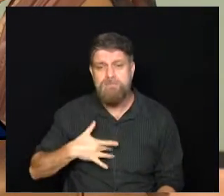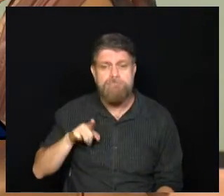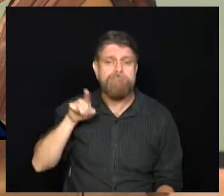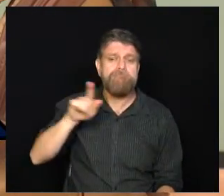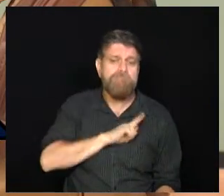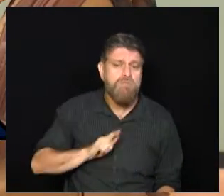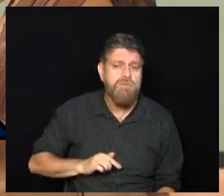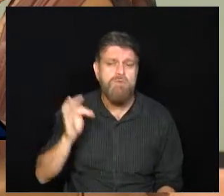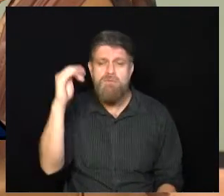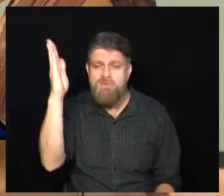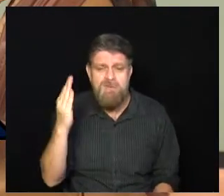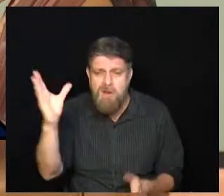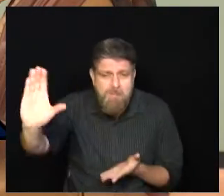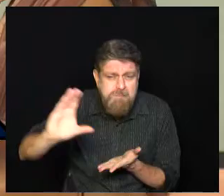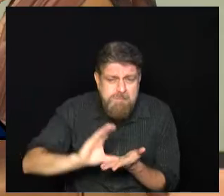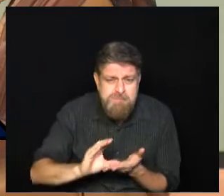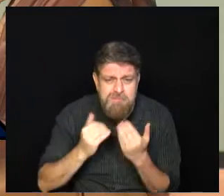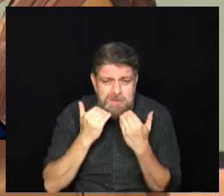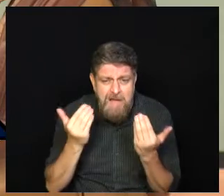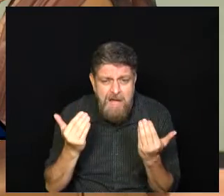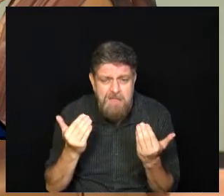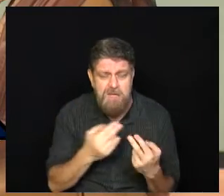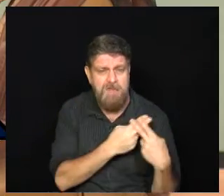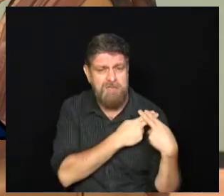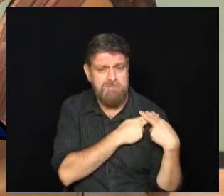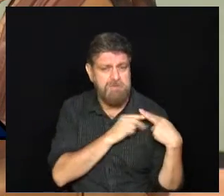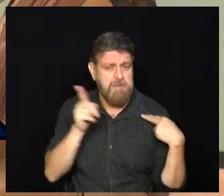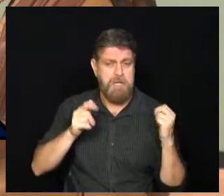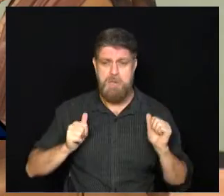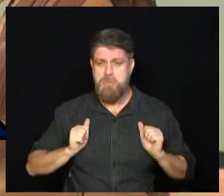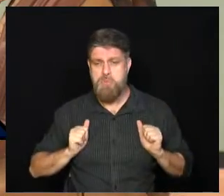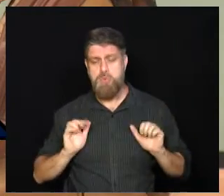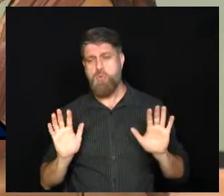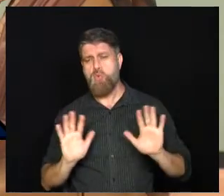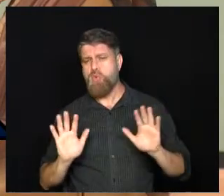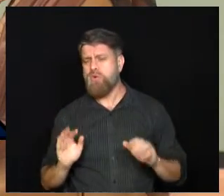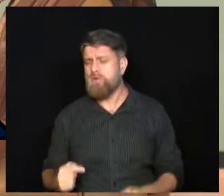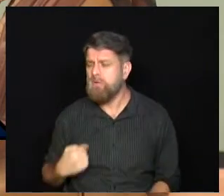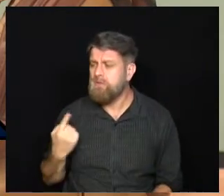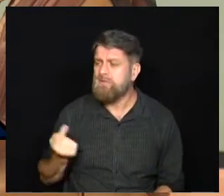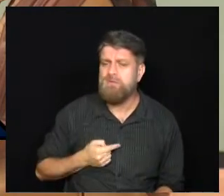com tamanha importância dos nossos recursos, e